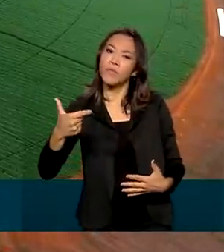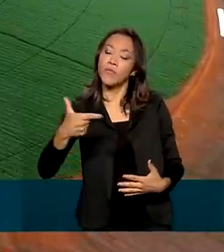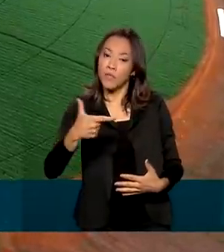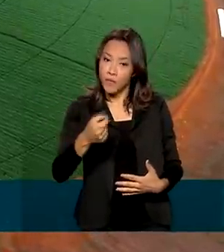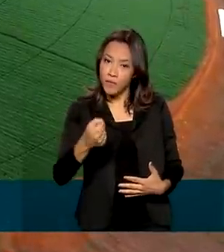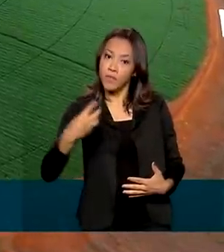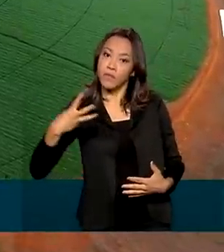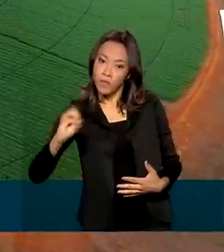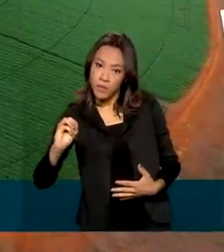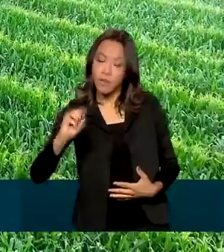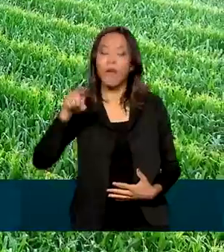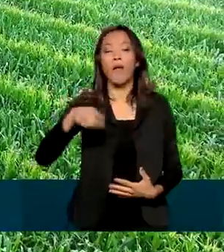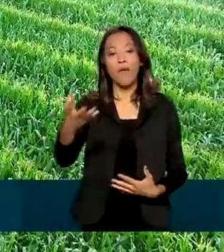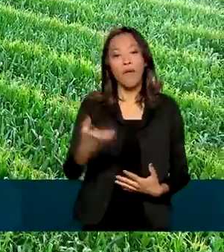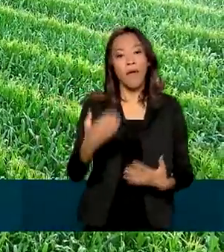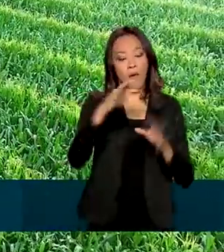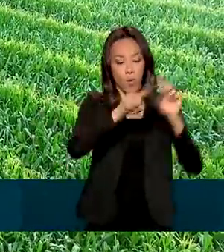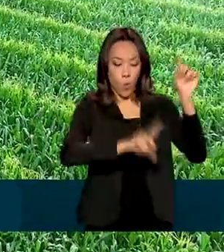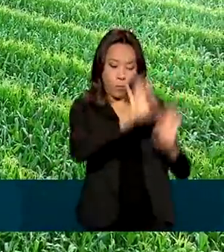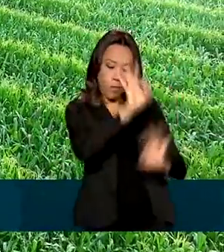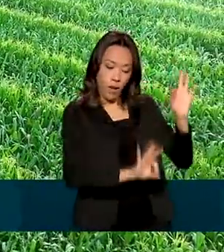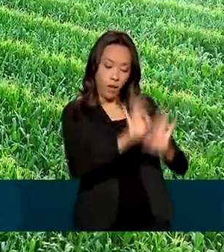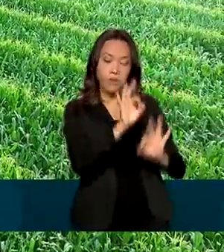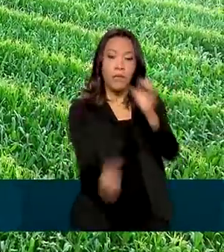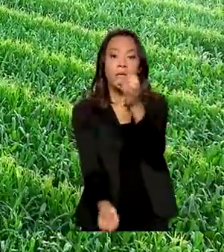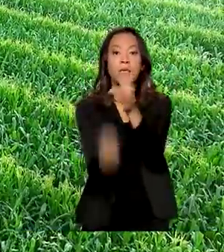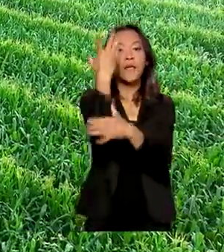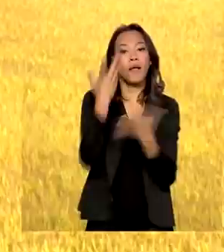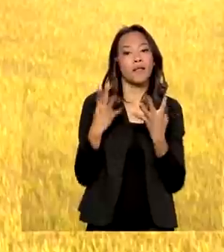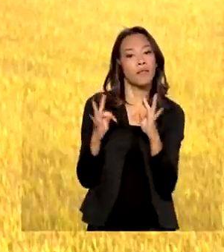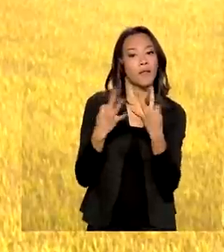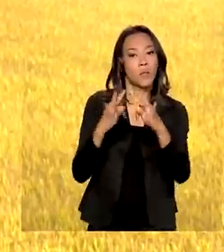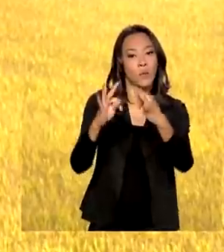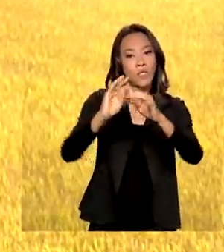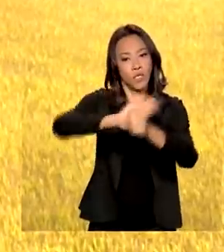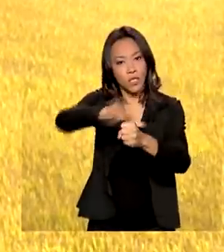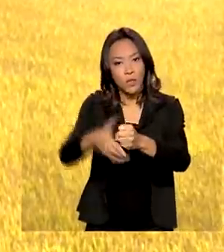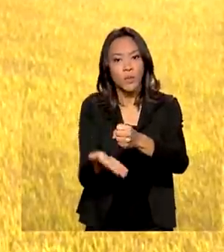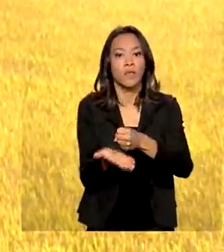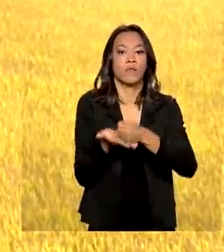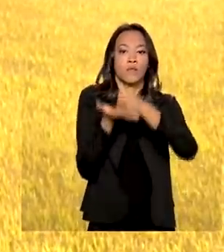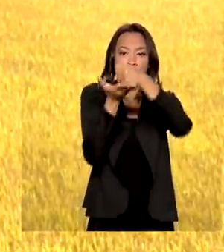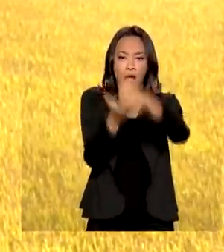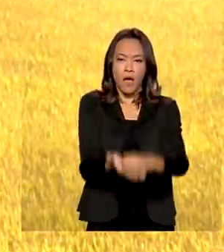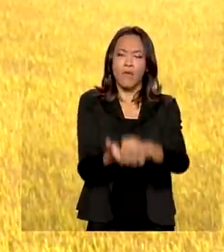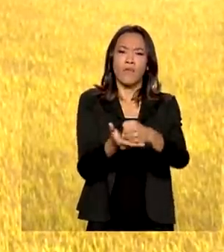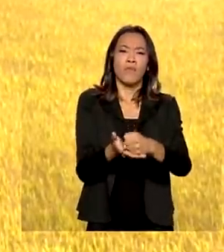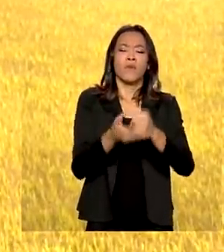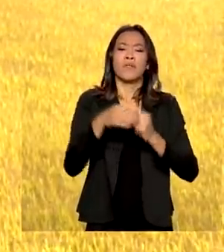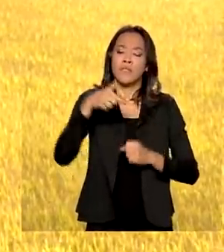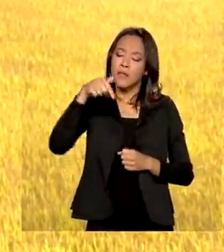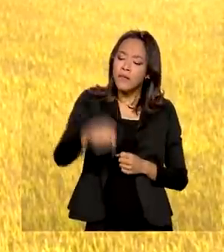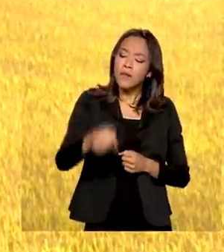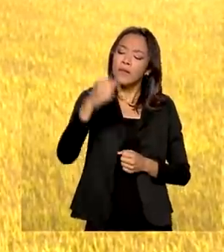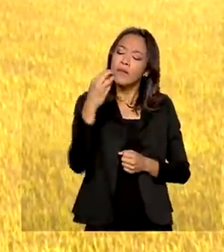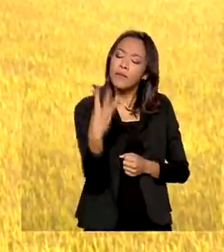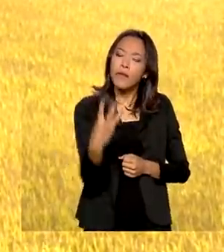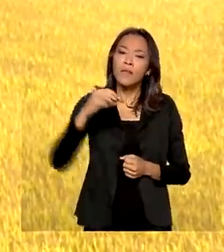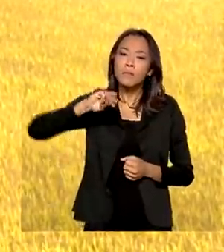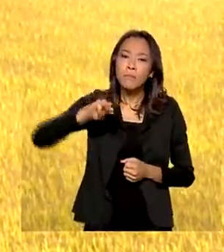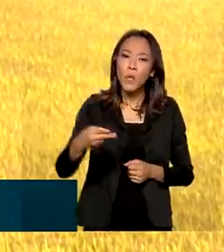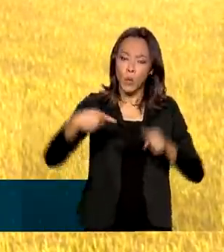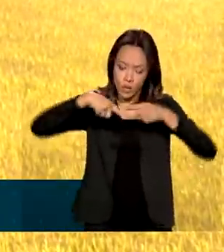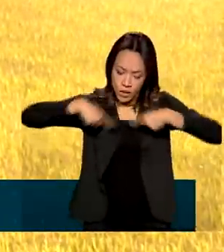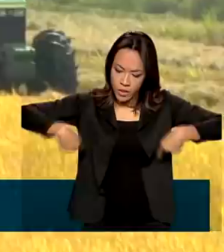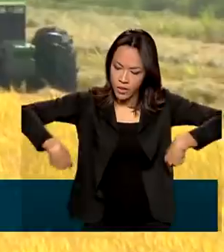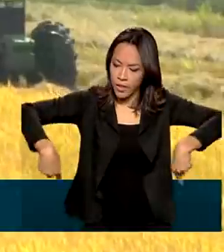pretende implementar tecnologias de produção sustentável em cerca de 73 milhões de hectares até o